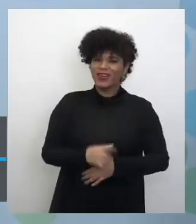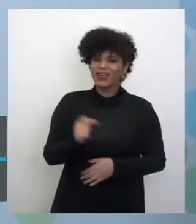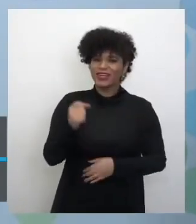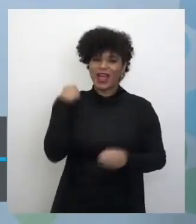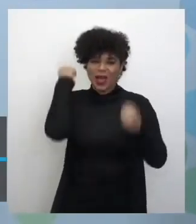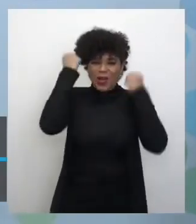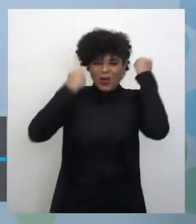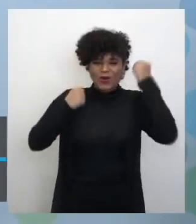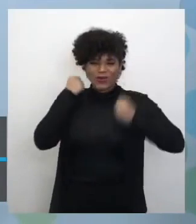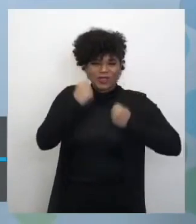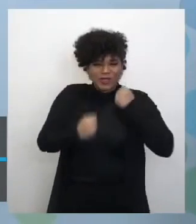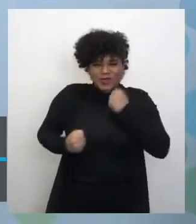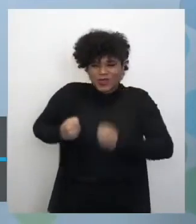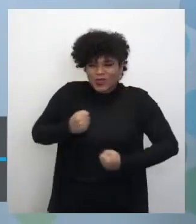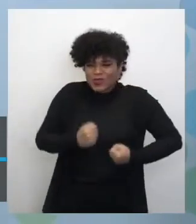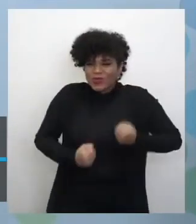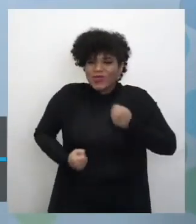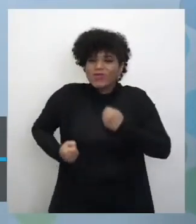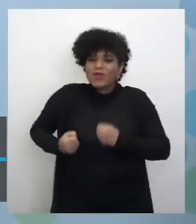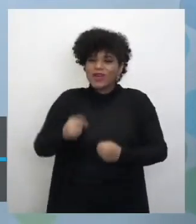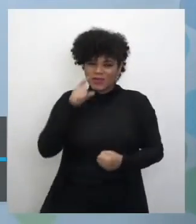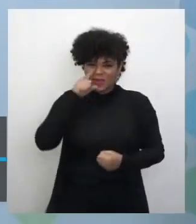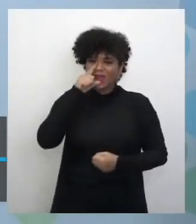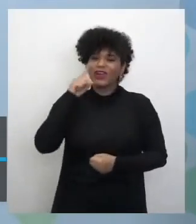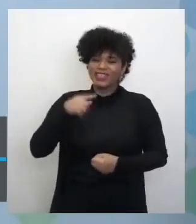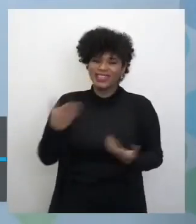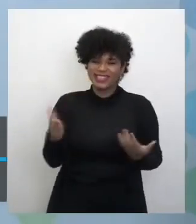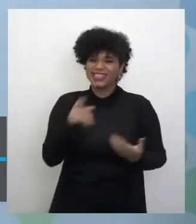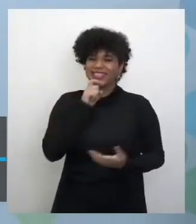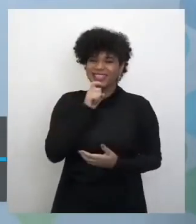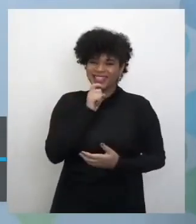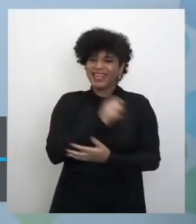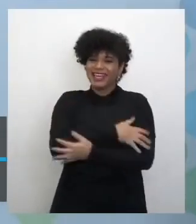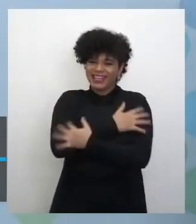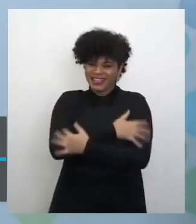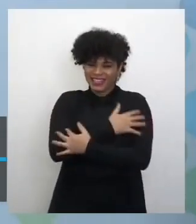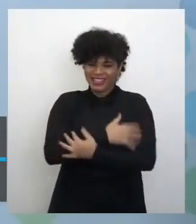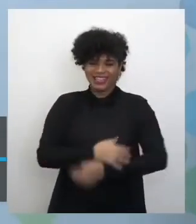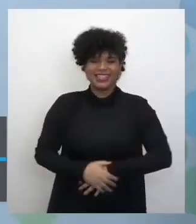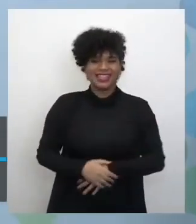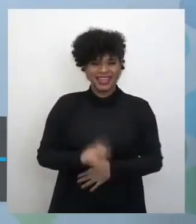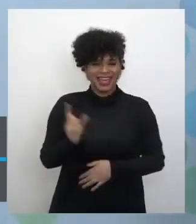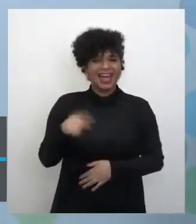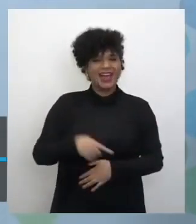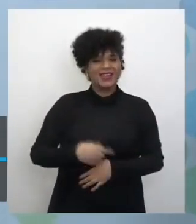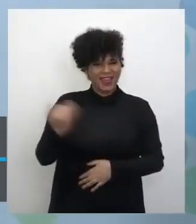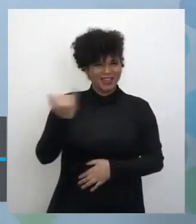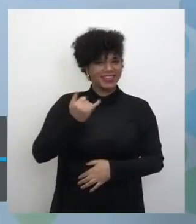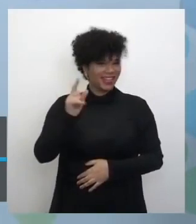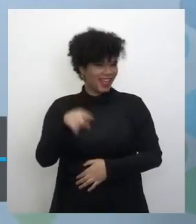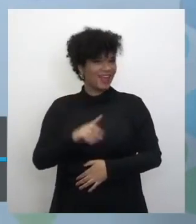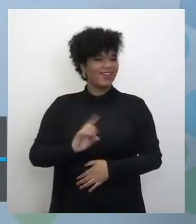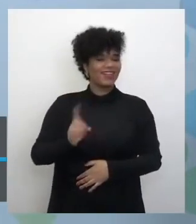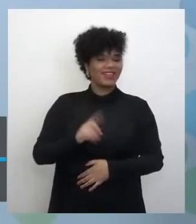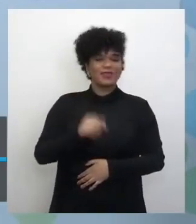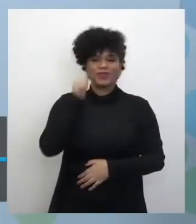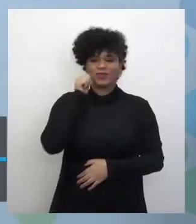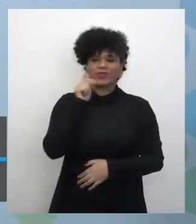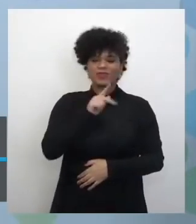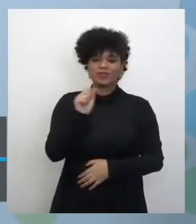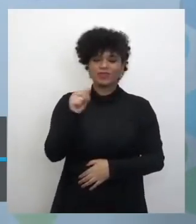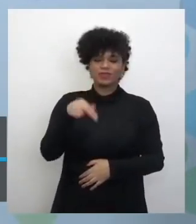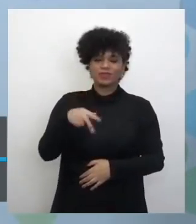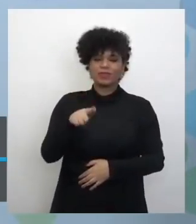risco à integridade física tomar banho nesse frio. Eu dei o drama certo aí na sua voz? Emerson, comenta aí para mim. E a Pro Ângela colocou,